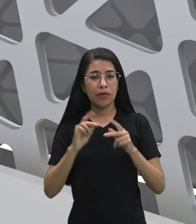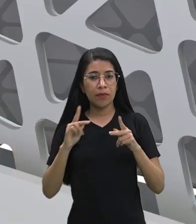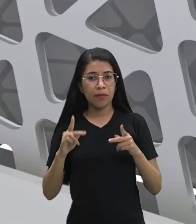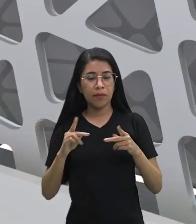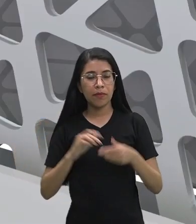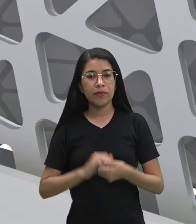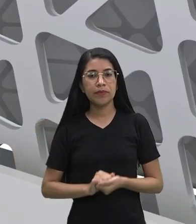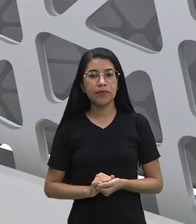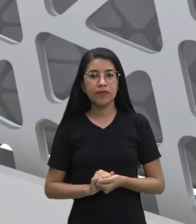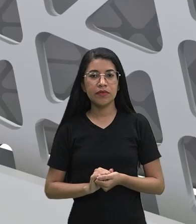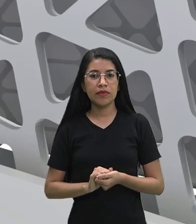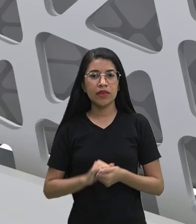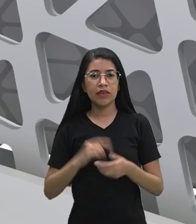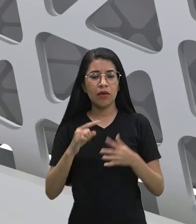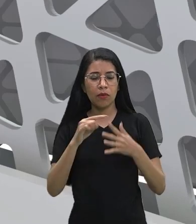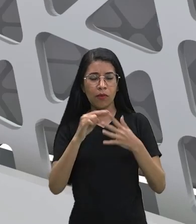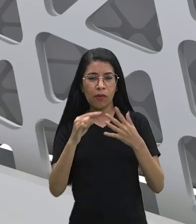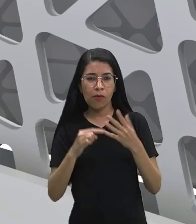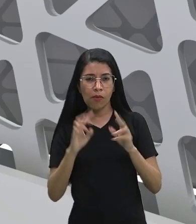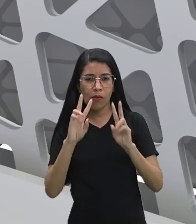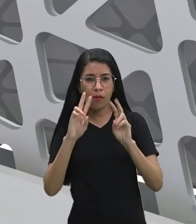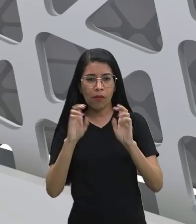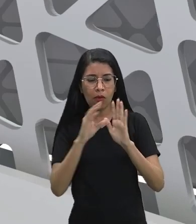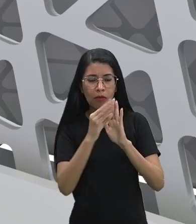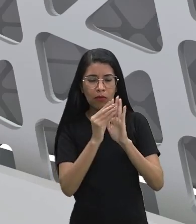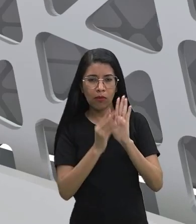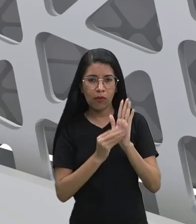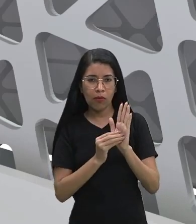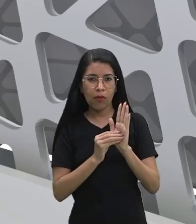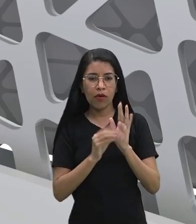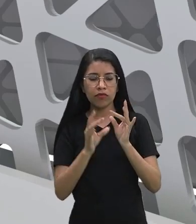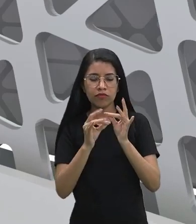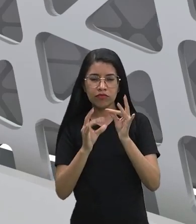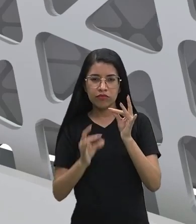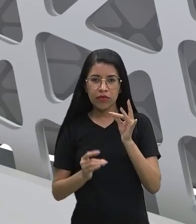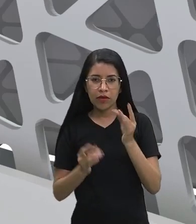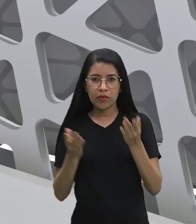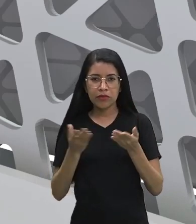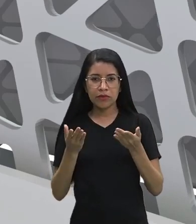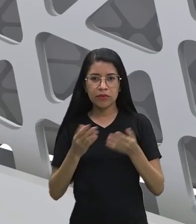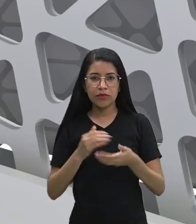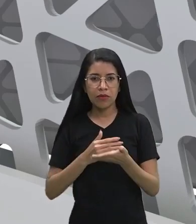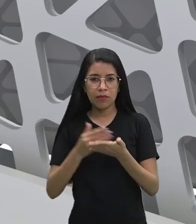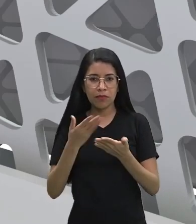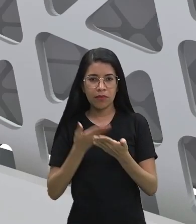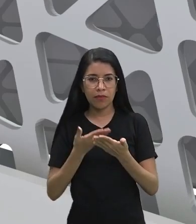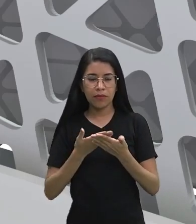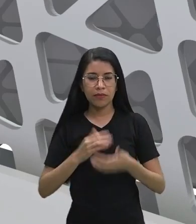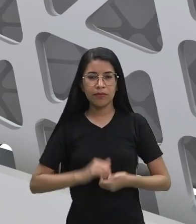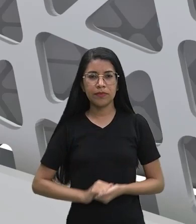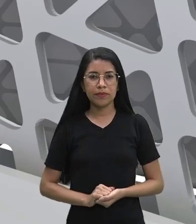Muito bem, então esses são os nossos conteúdos, objeto de conhecimento e detalhamento. Vamos para a nossa aula.